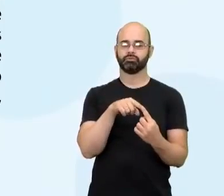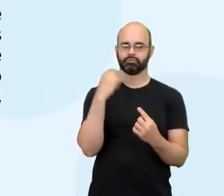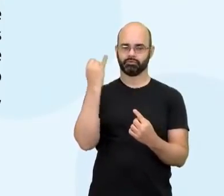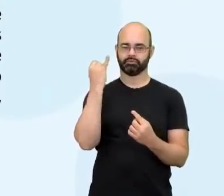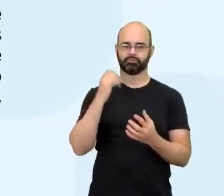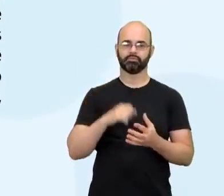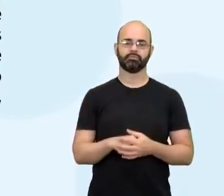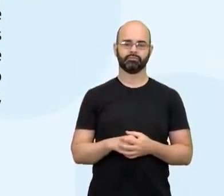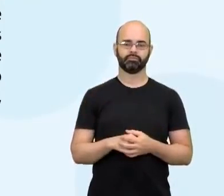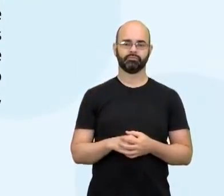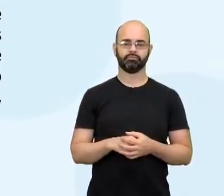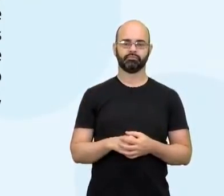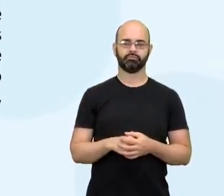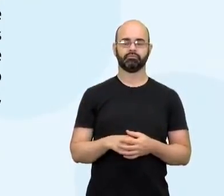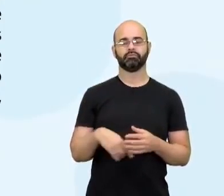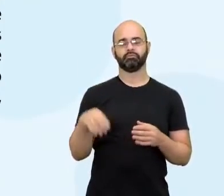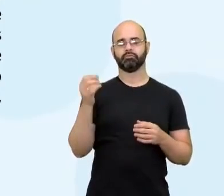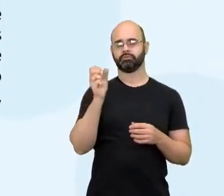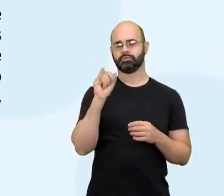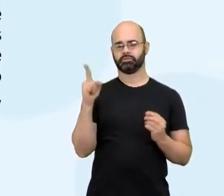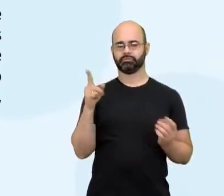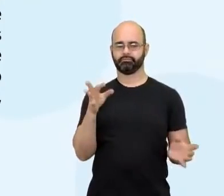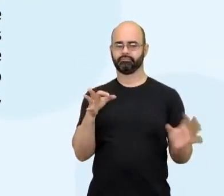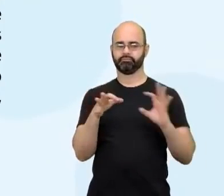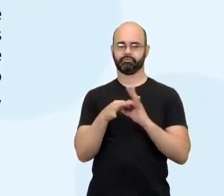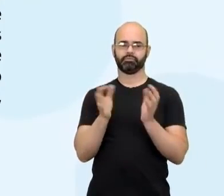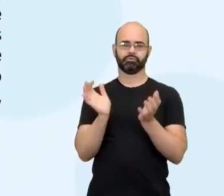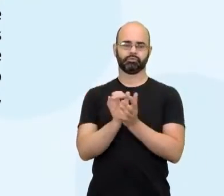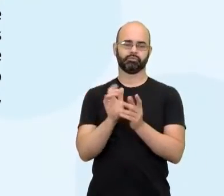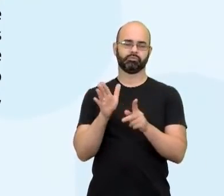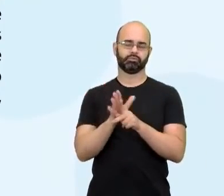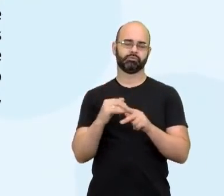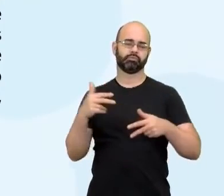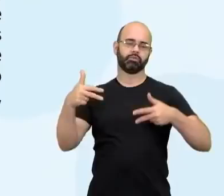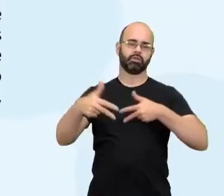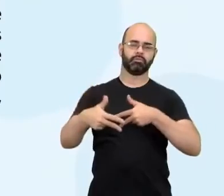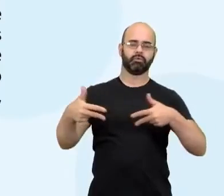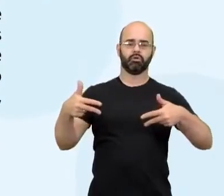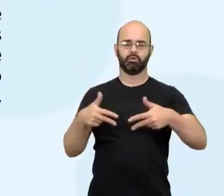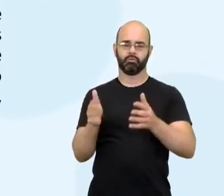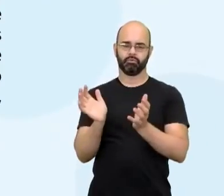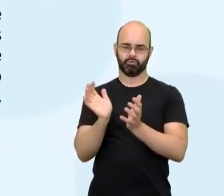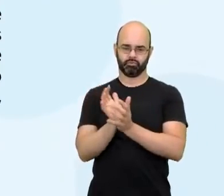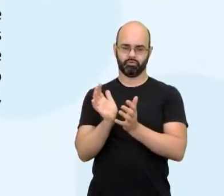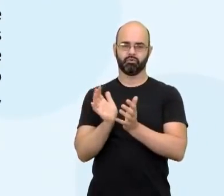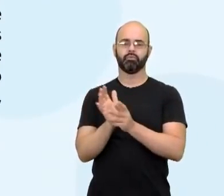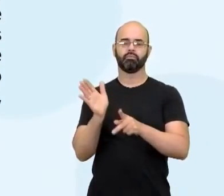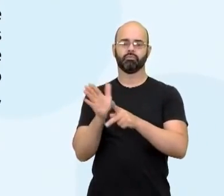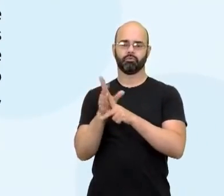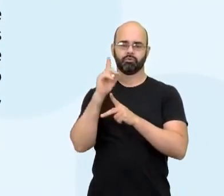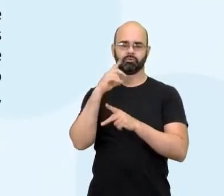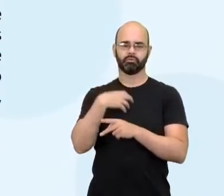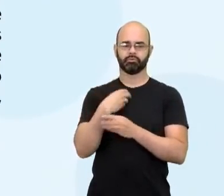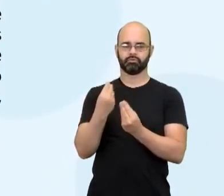importante, tá? Uma vez que, ligado ao movimento hip hop, o grafite em suas